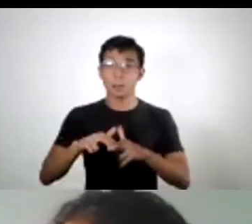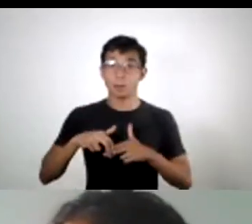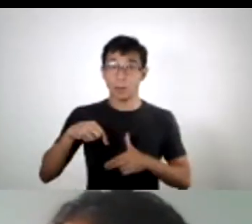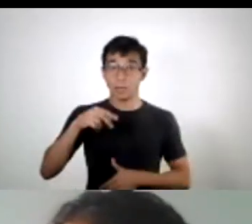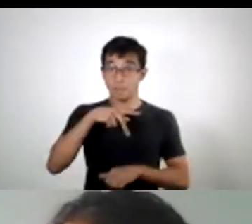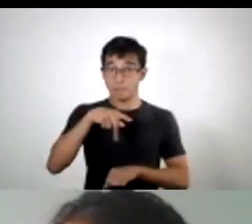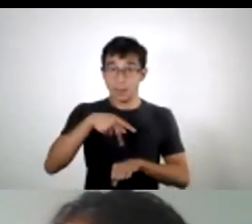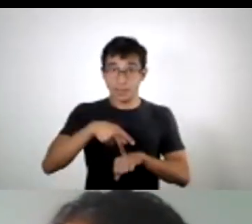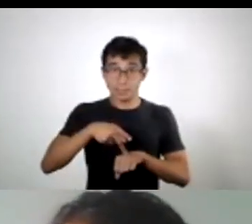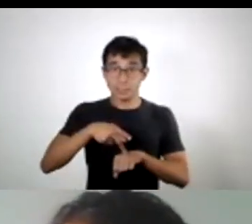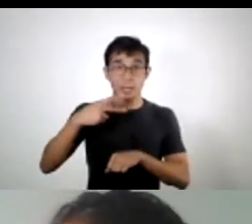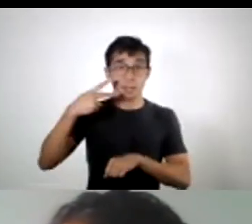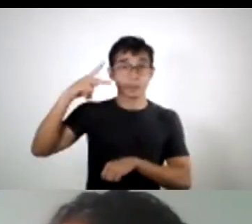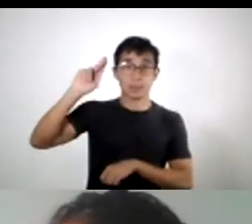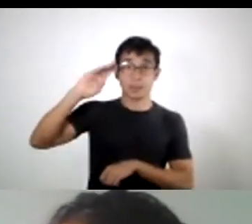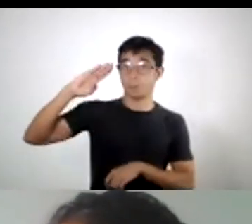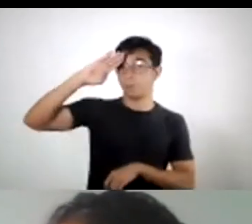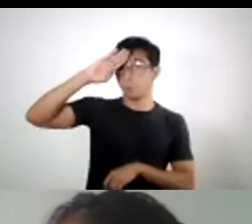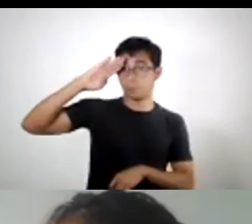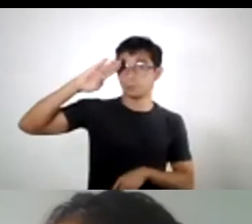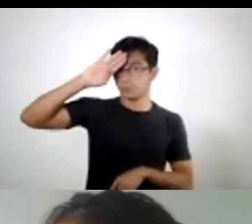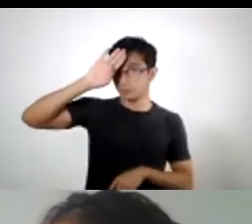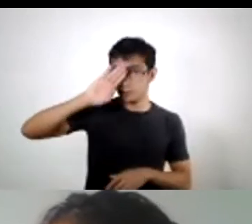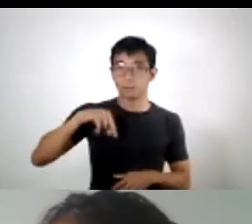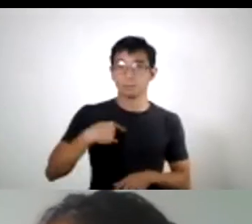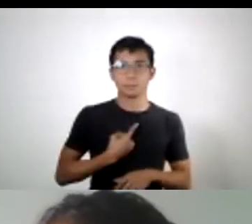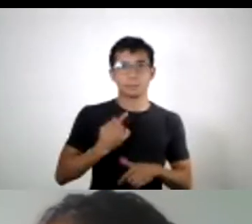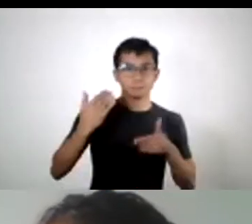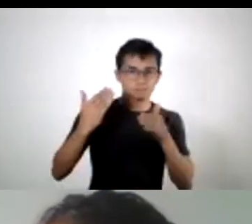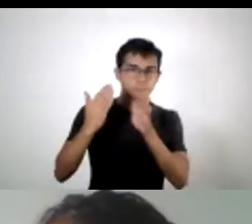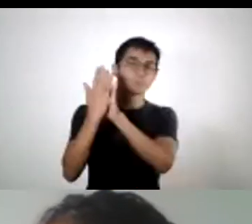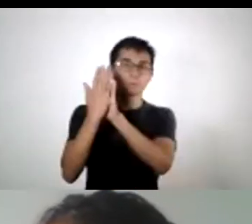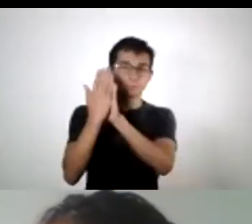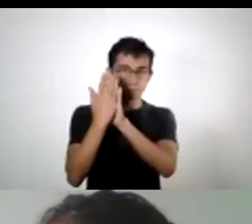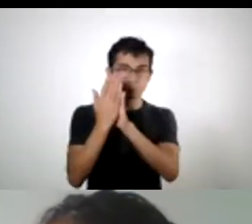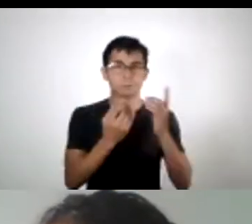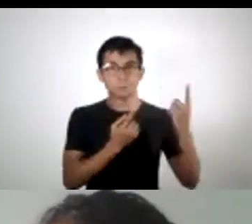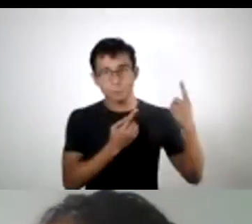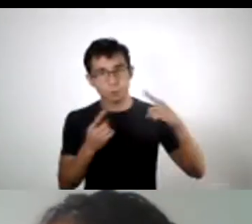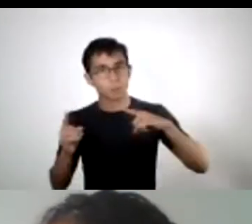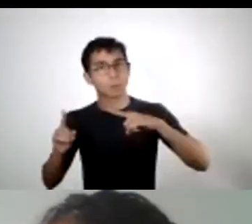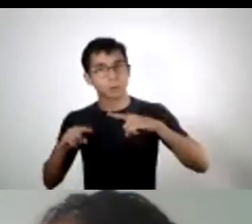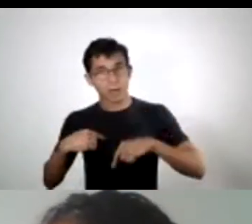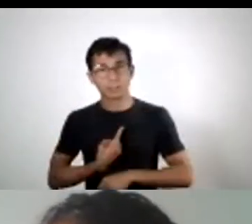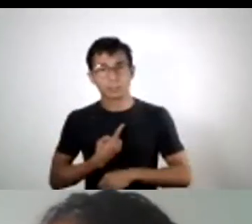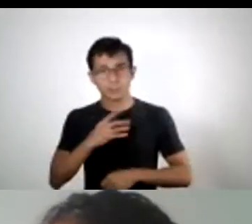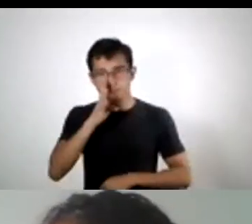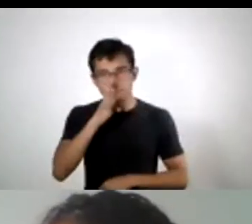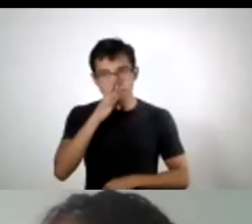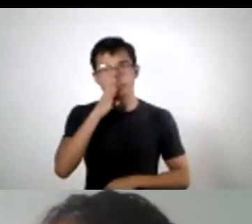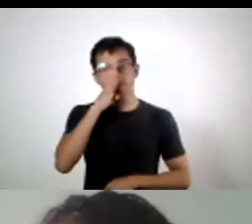né? Você existe aí, você existe e resiste dentro de um